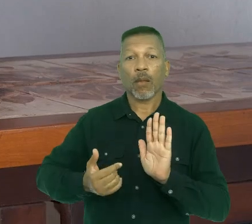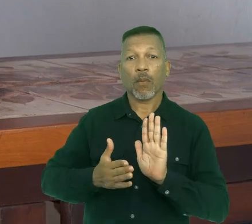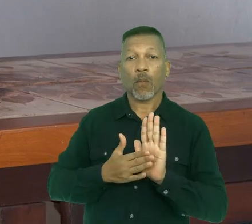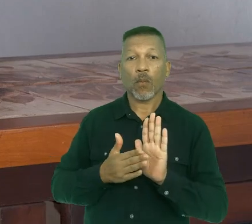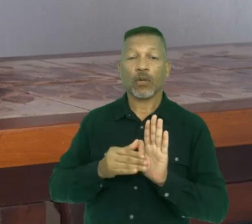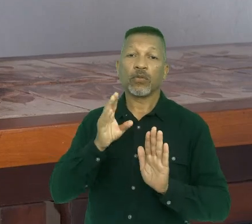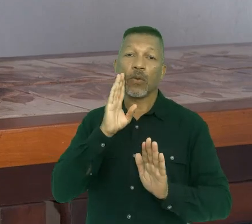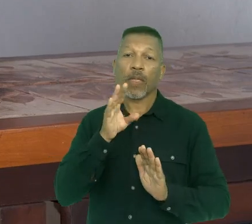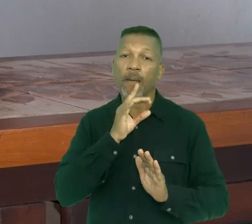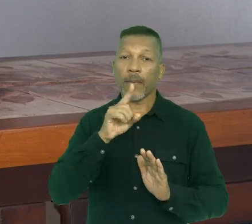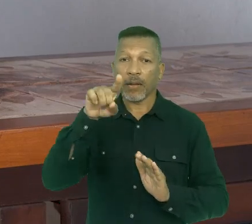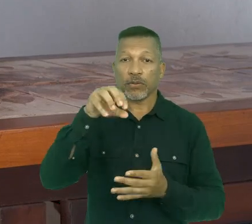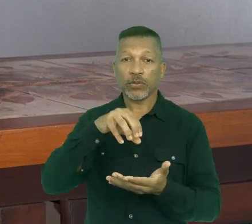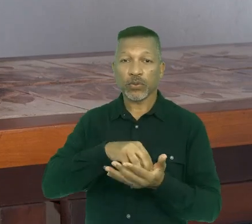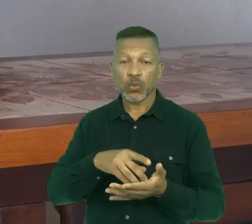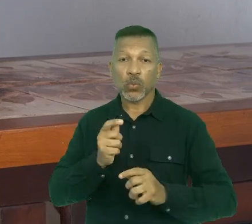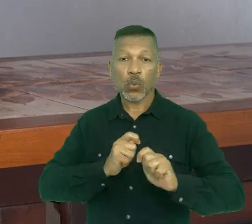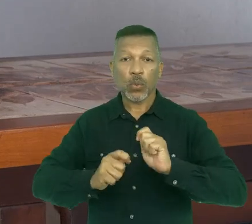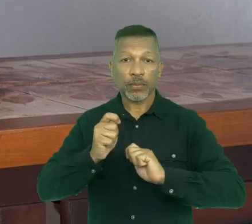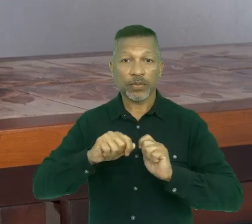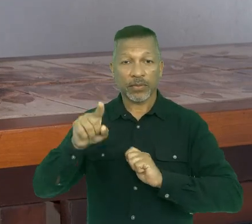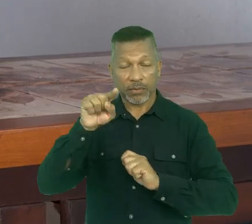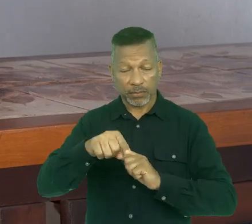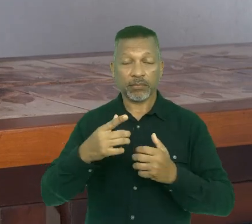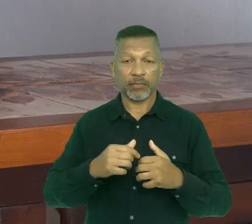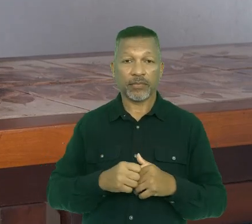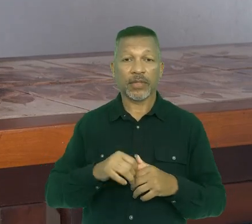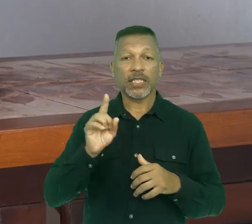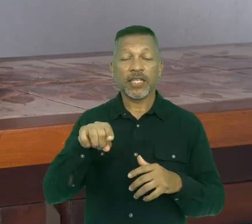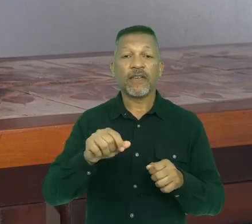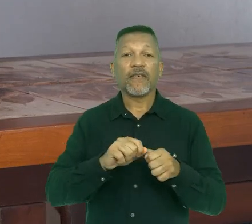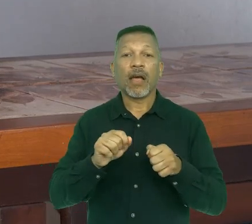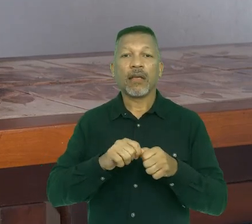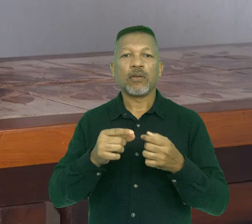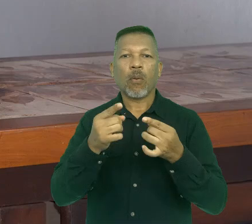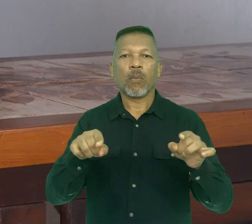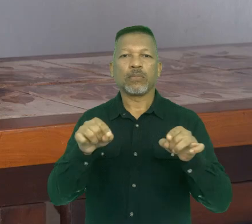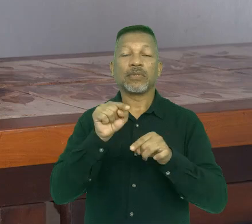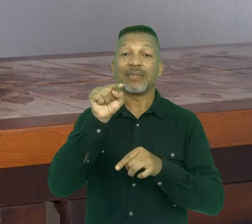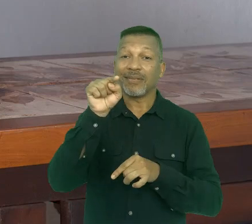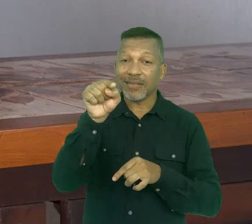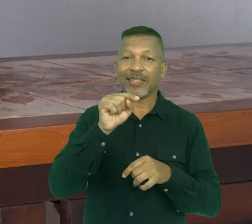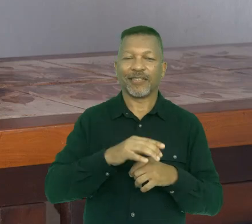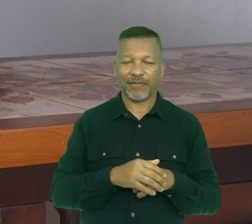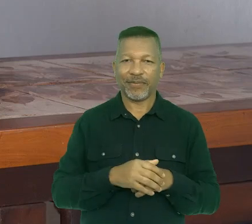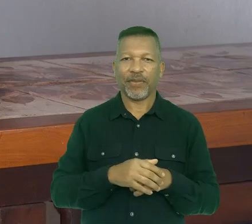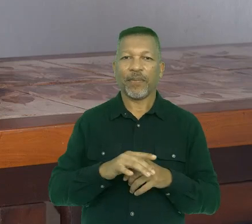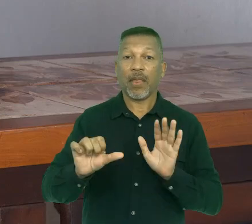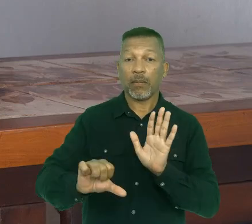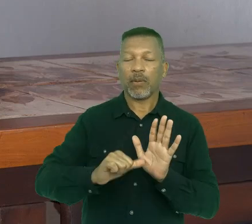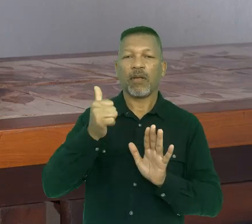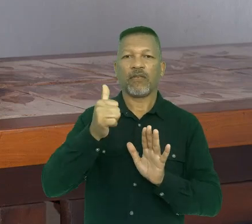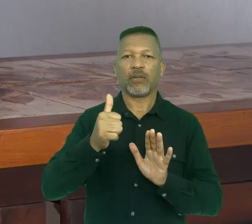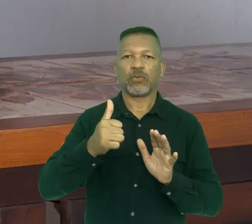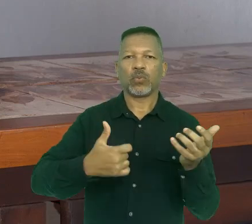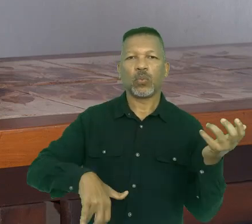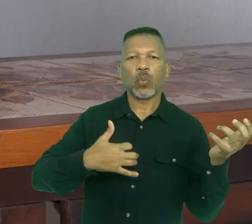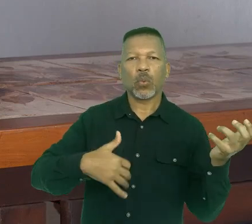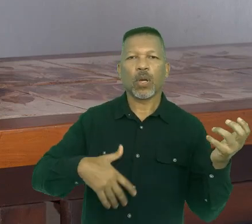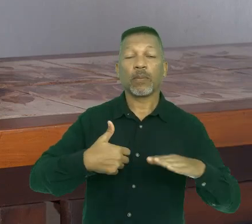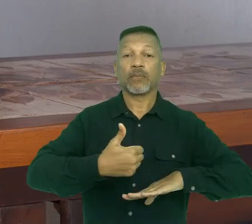uma proposta de um bar lá no centro comercial, que é onde eu cresci, no Cariru, de fazer um som lá. Sacou? De, pela primeira vez,